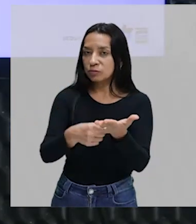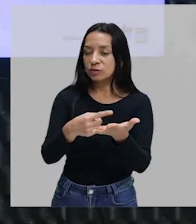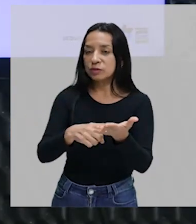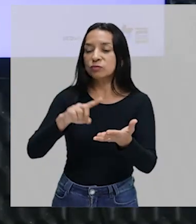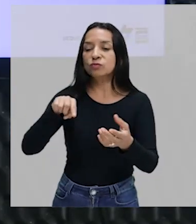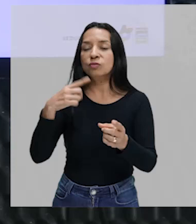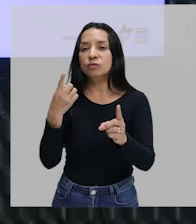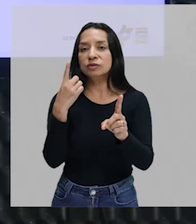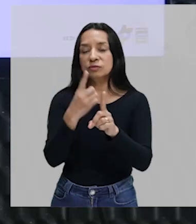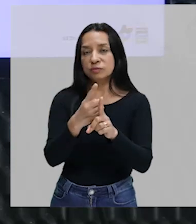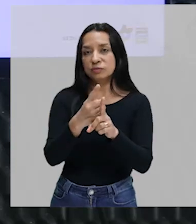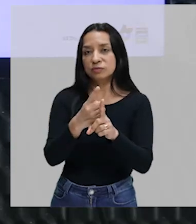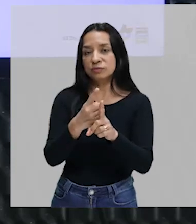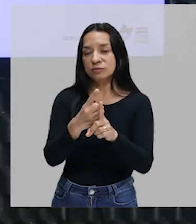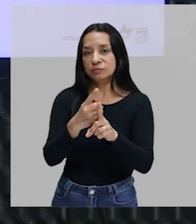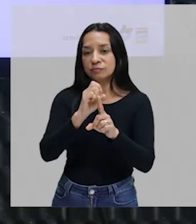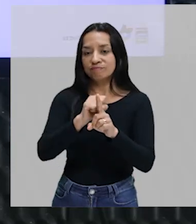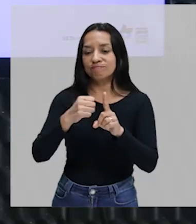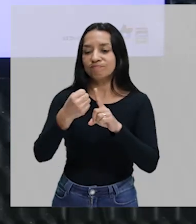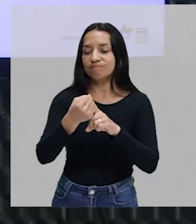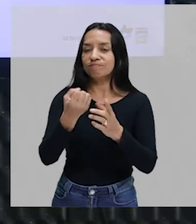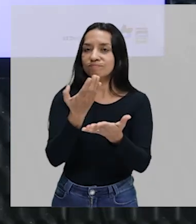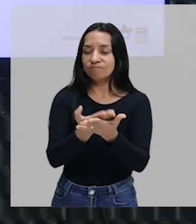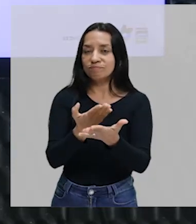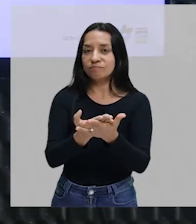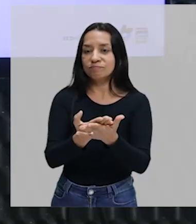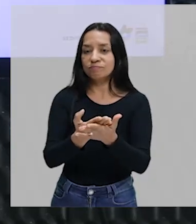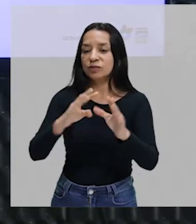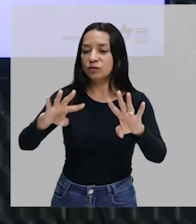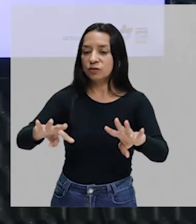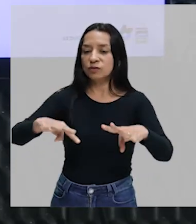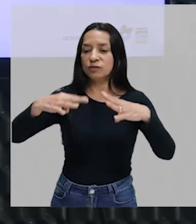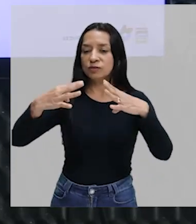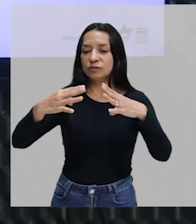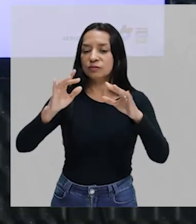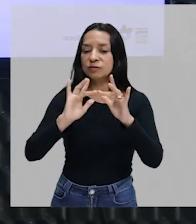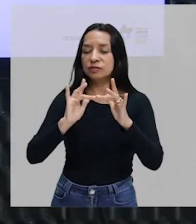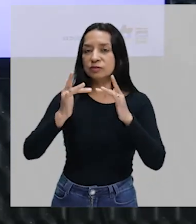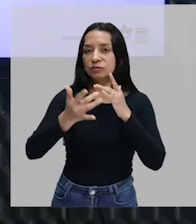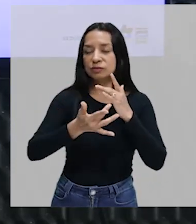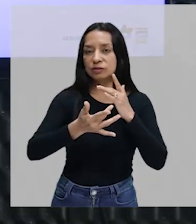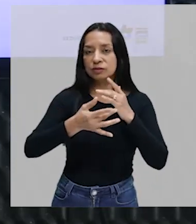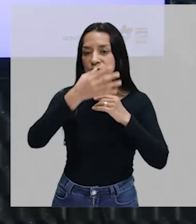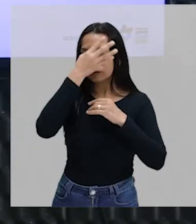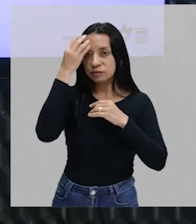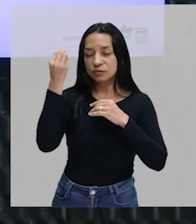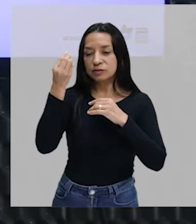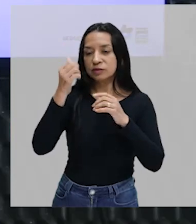na próxima videoaula de sociologia. Fique sempre atento às nossas redes sociais e não